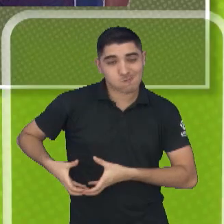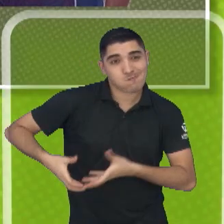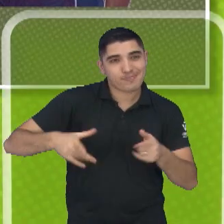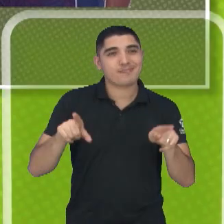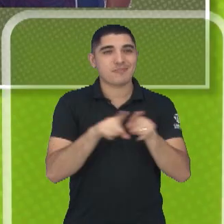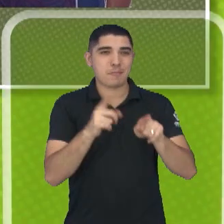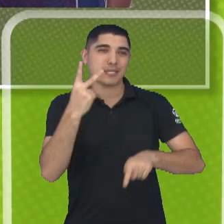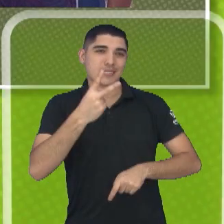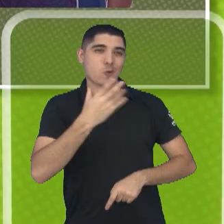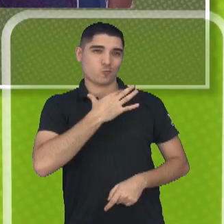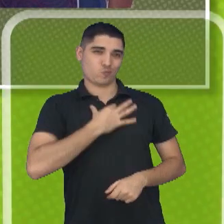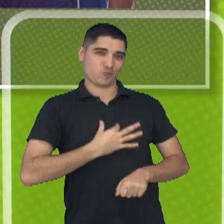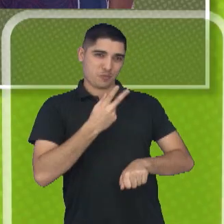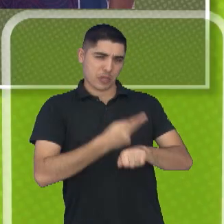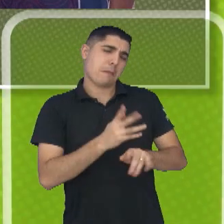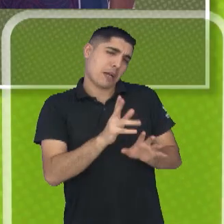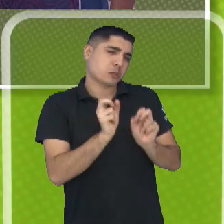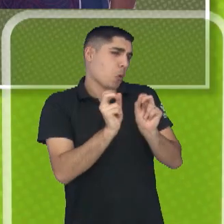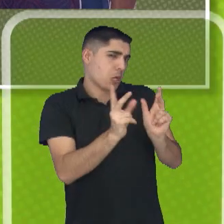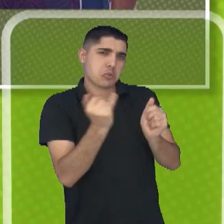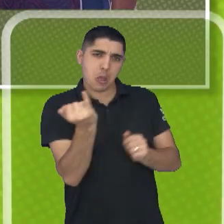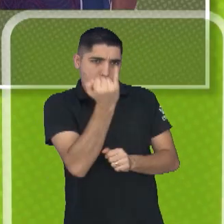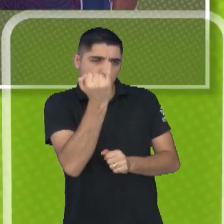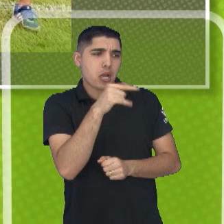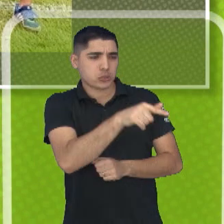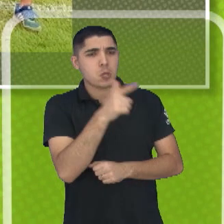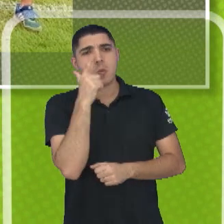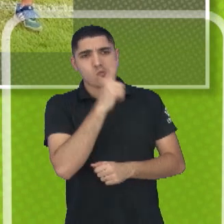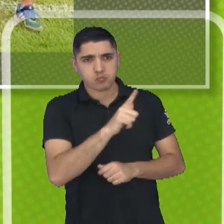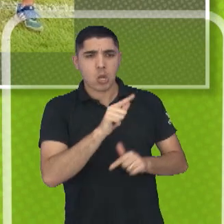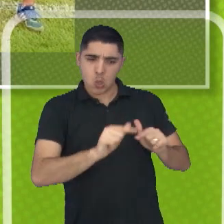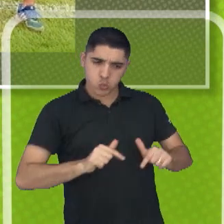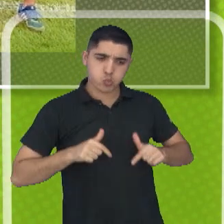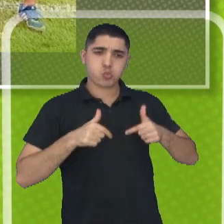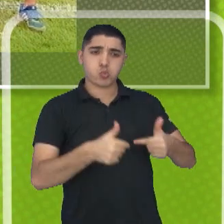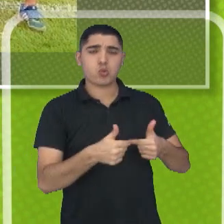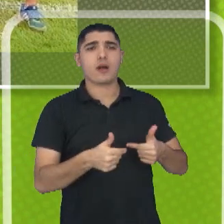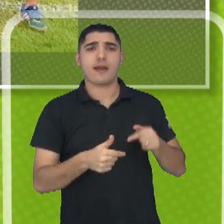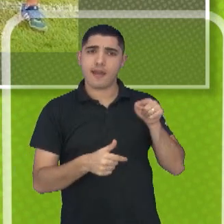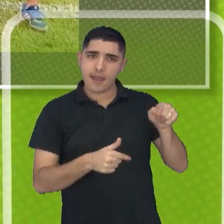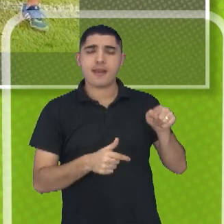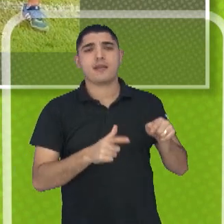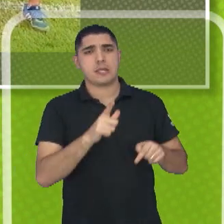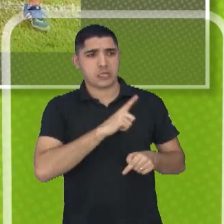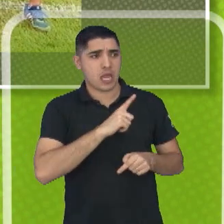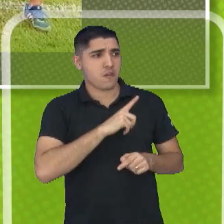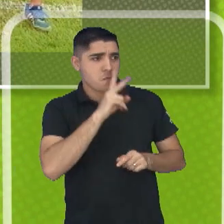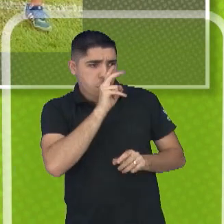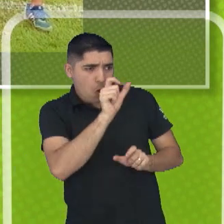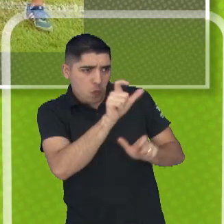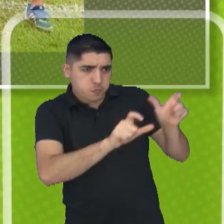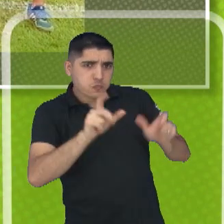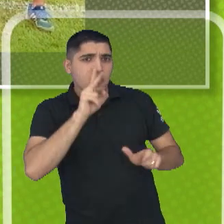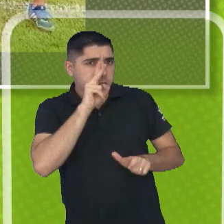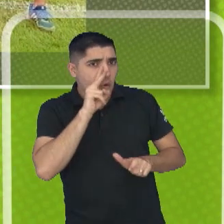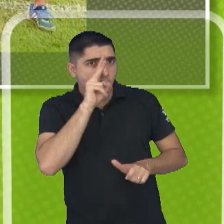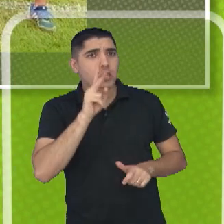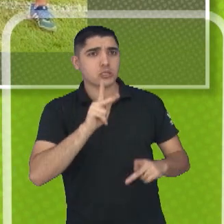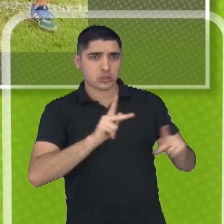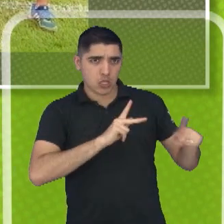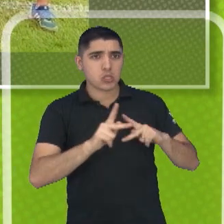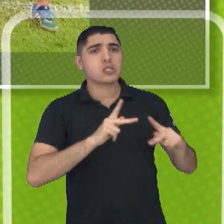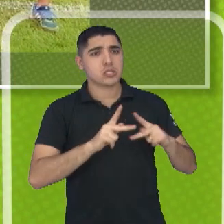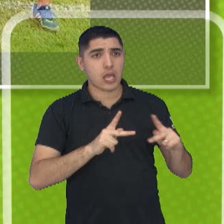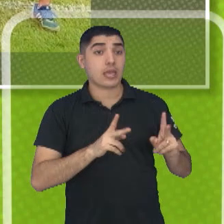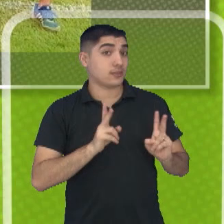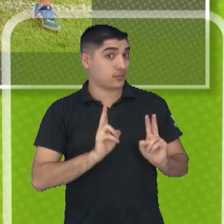um resultado positivo para esse time de rugby, que, né, tem algumas forças aí. O São José é uma das forças.